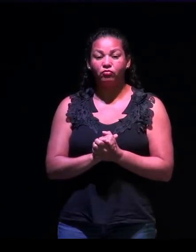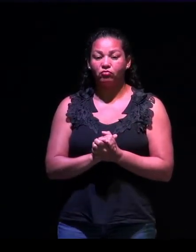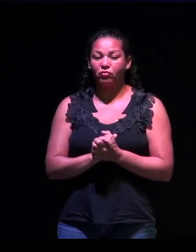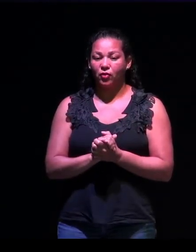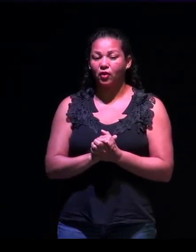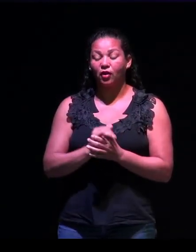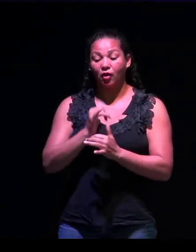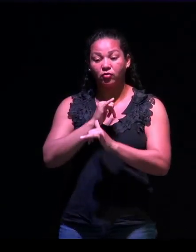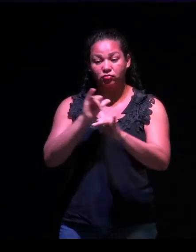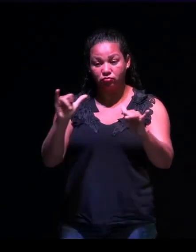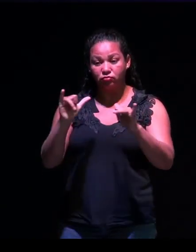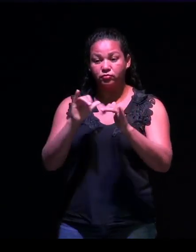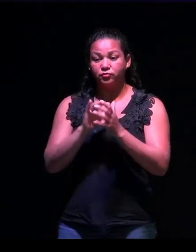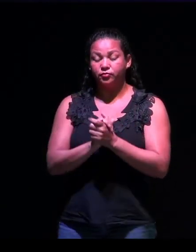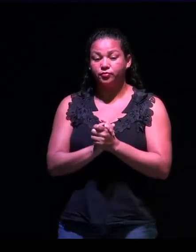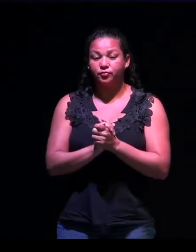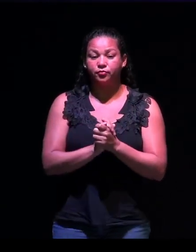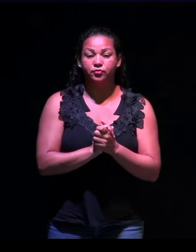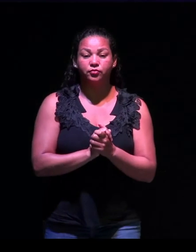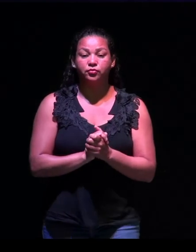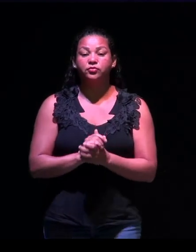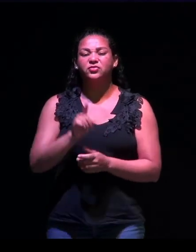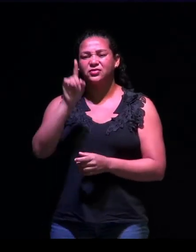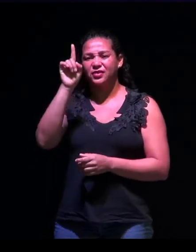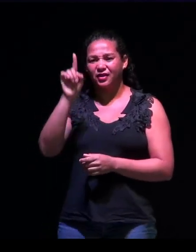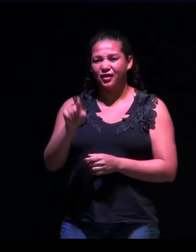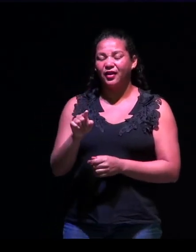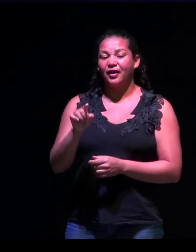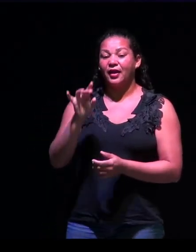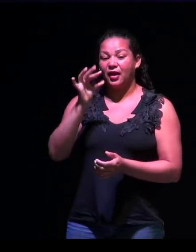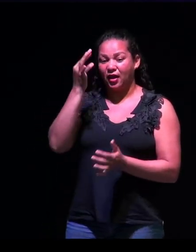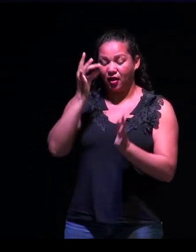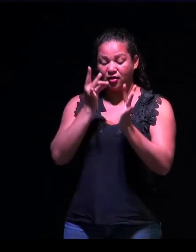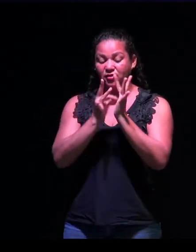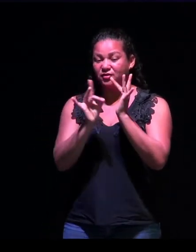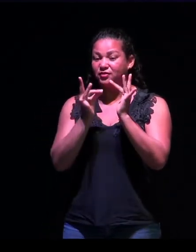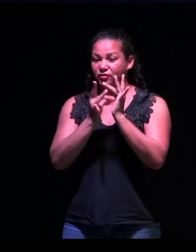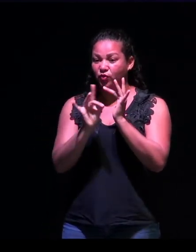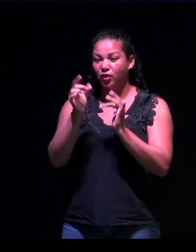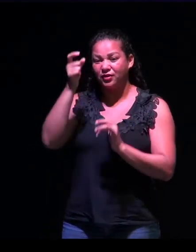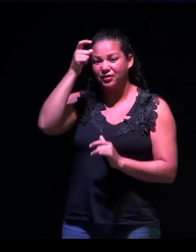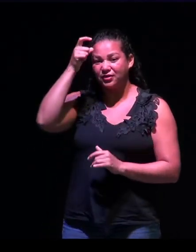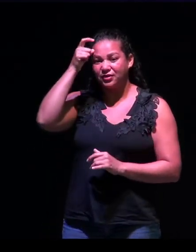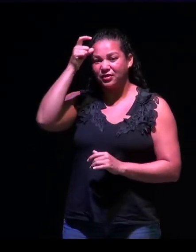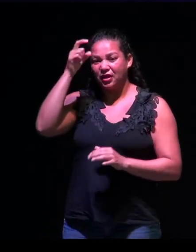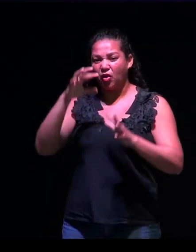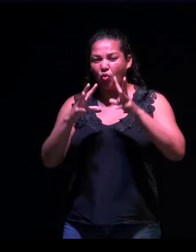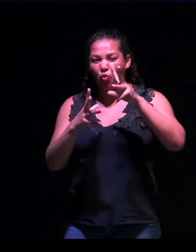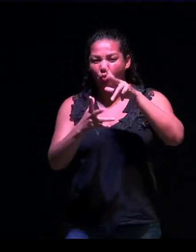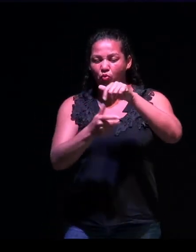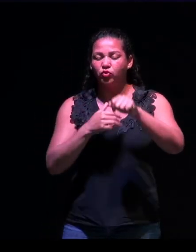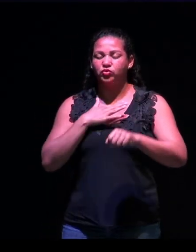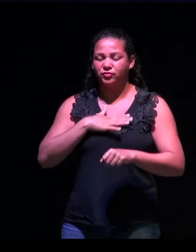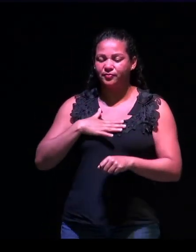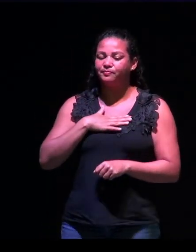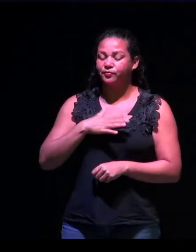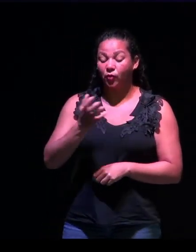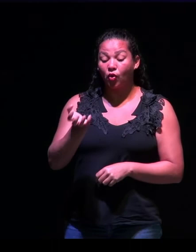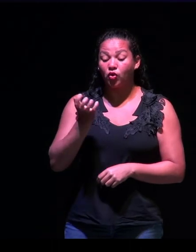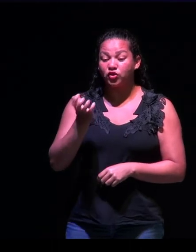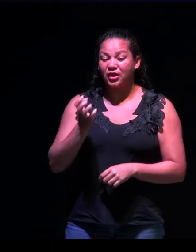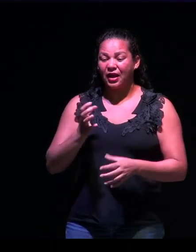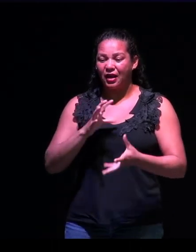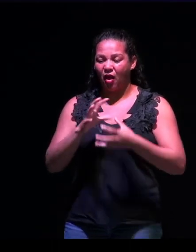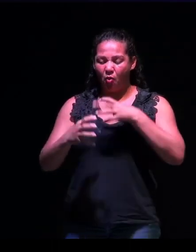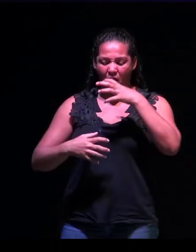coisa, é do interesse do diabo que o mundo fique um caos. Você sabia que